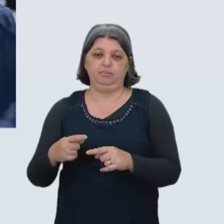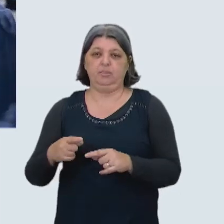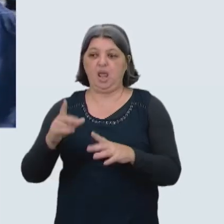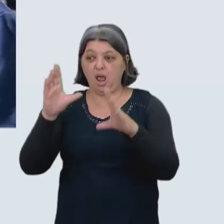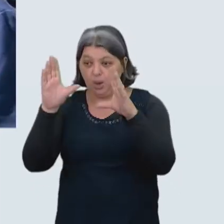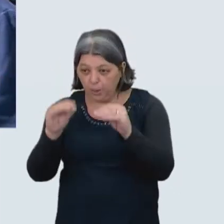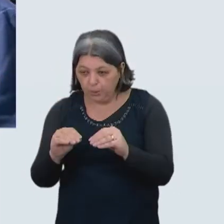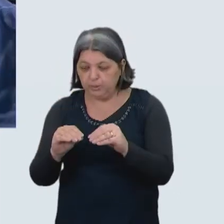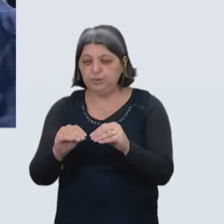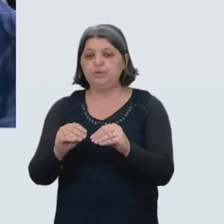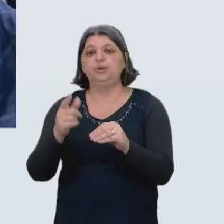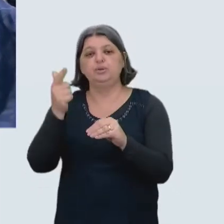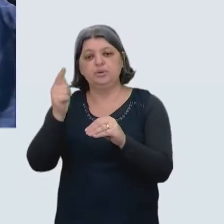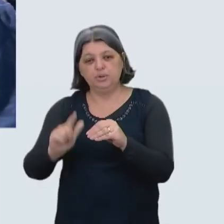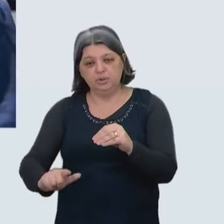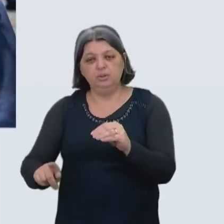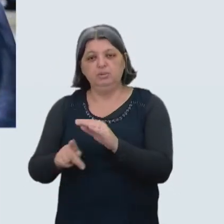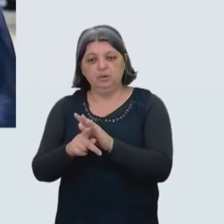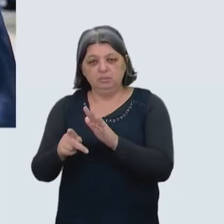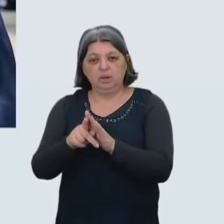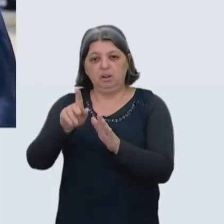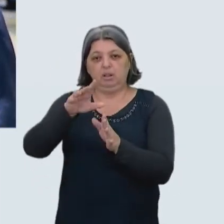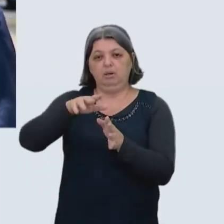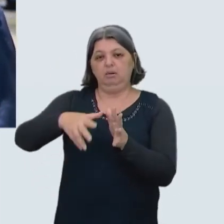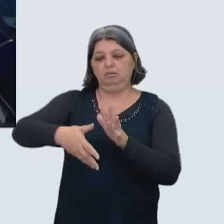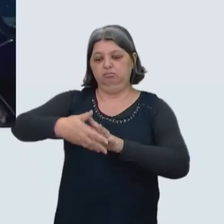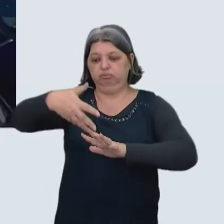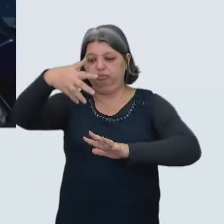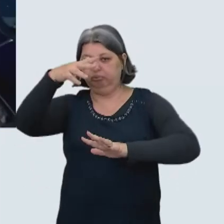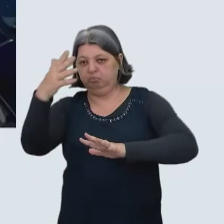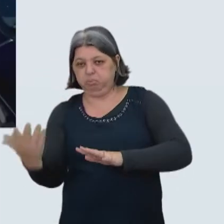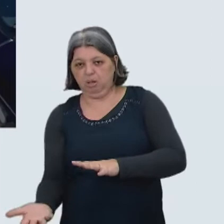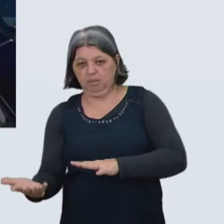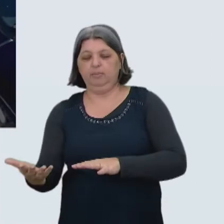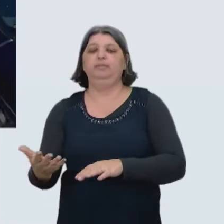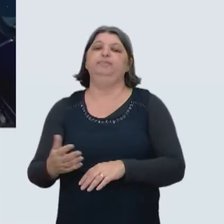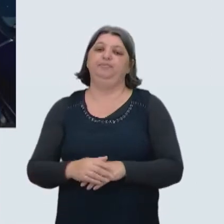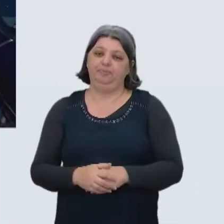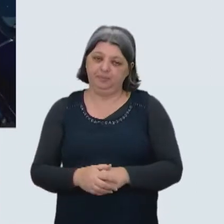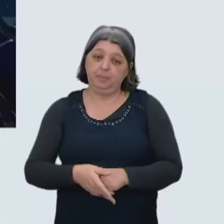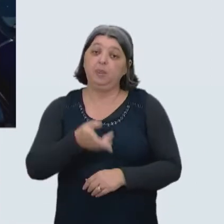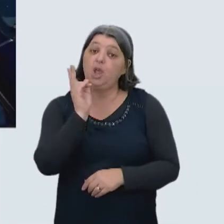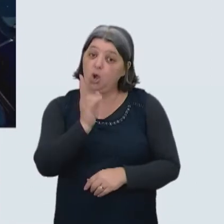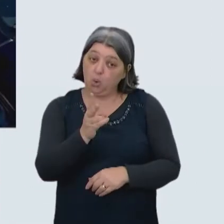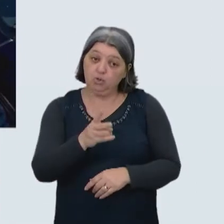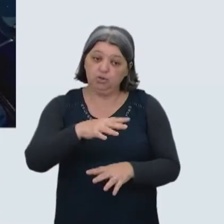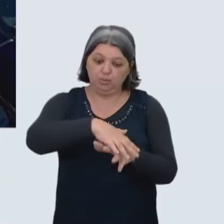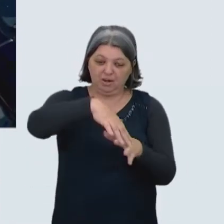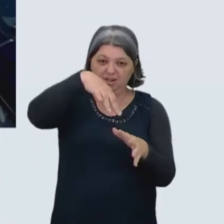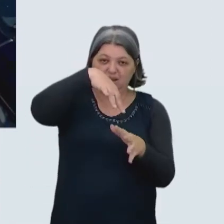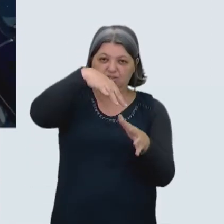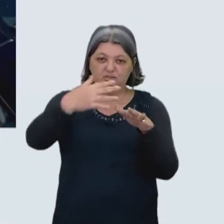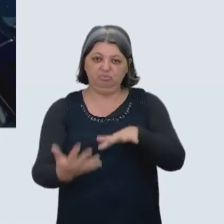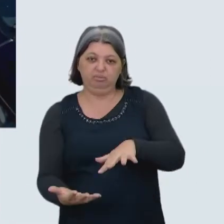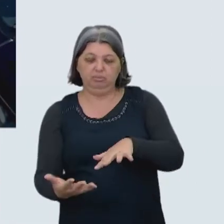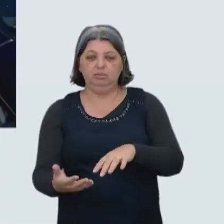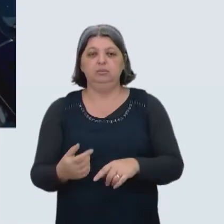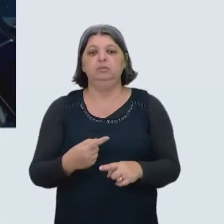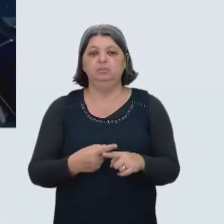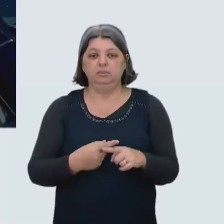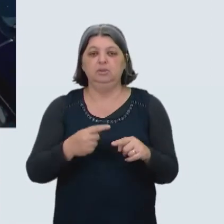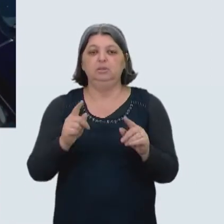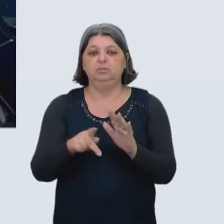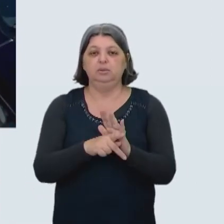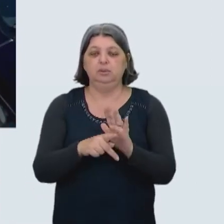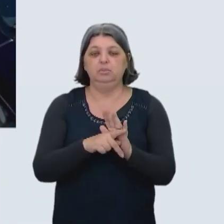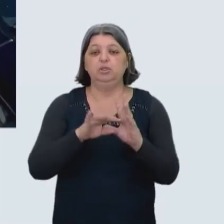quadra o alambrado veio abaixo de novo, caiu tudo de novo. As grades continuam aqui e por causa disso todas as atividades recreativas